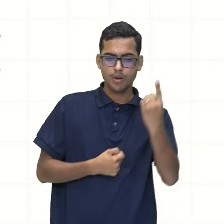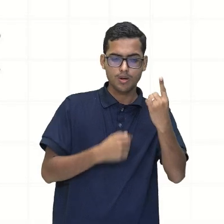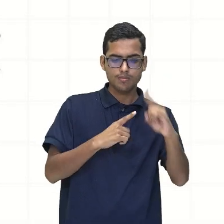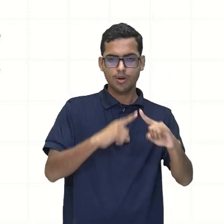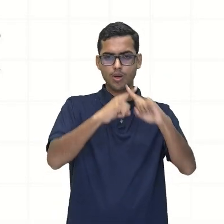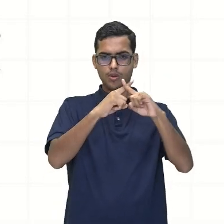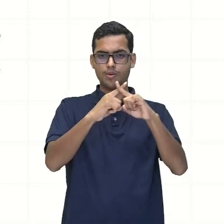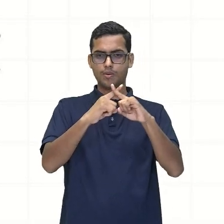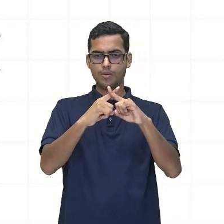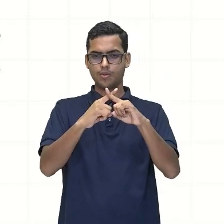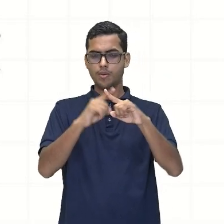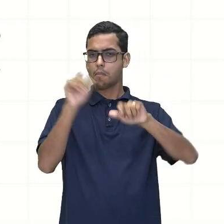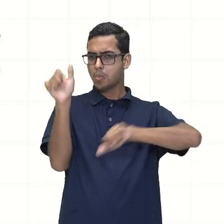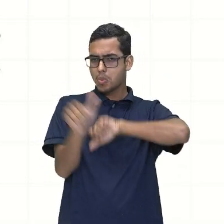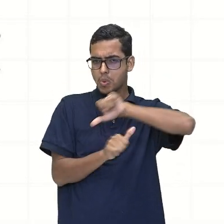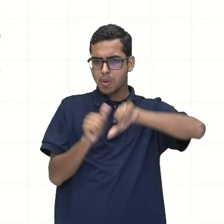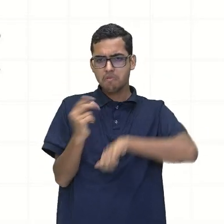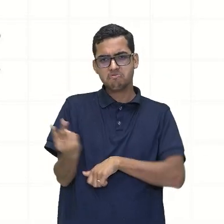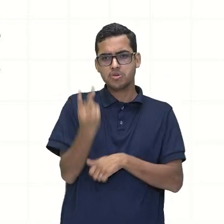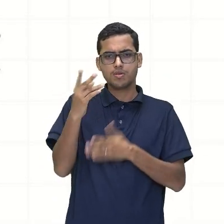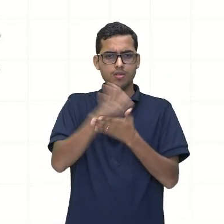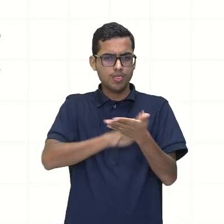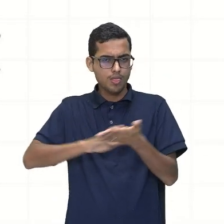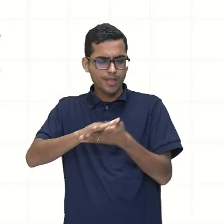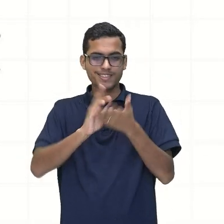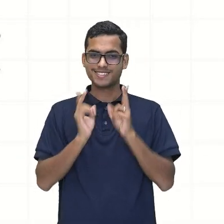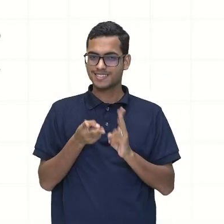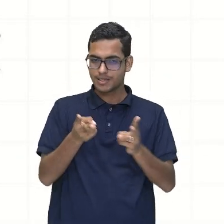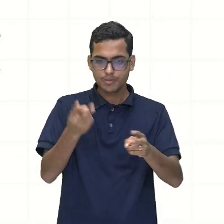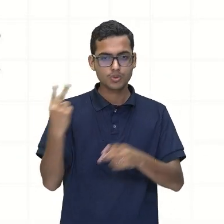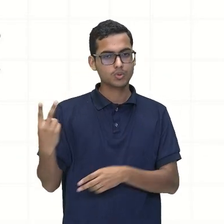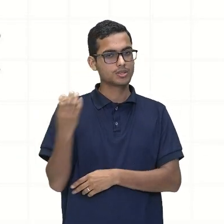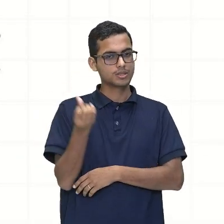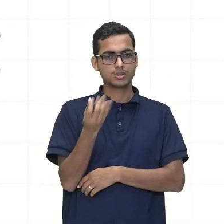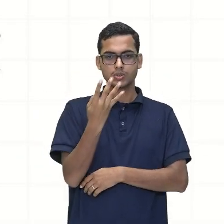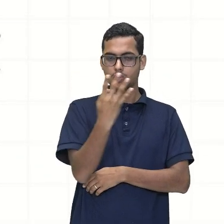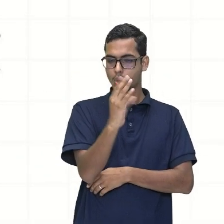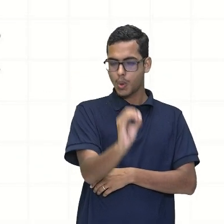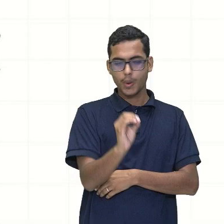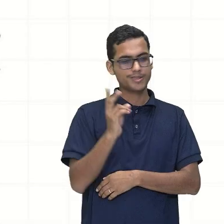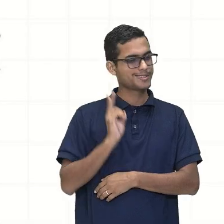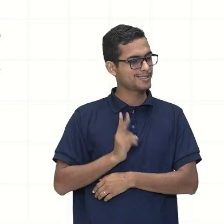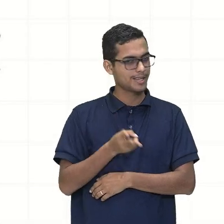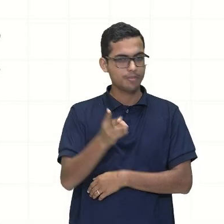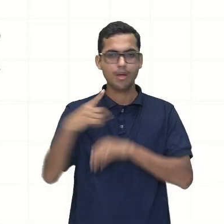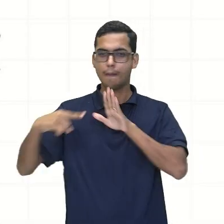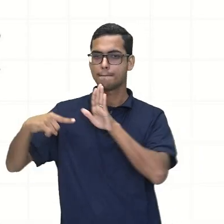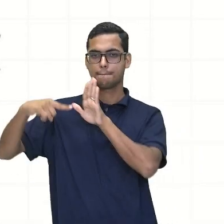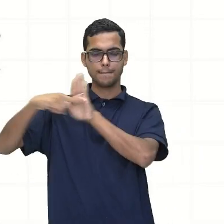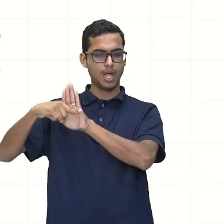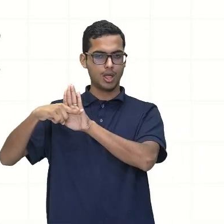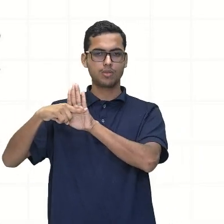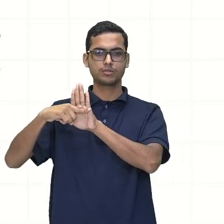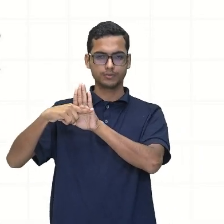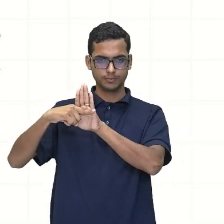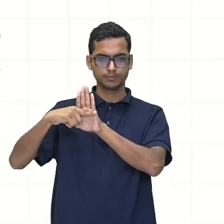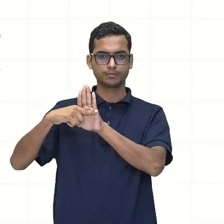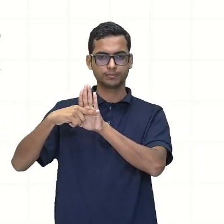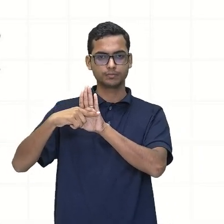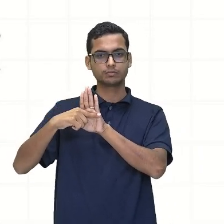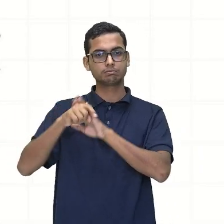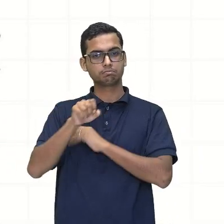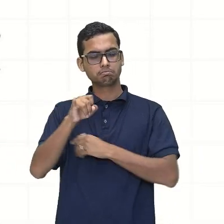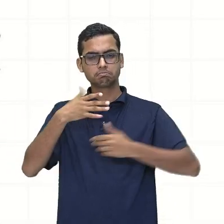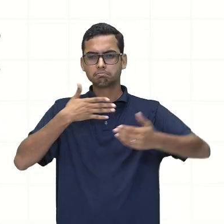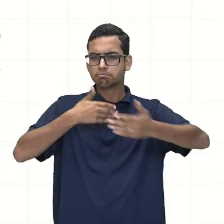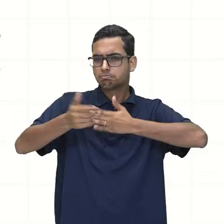ele não vai se alterar, ele continua sendo o menos 2.640, e se ele fosse